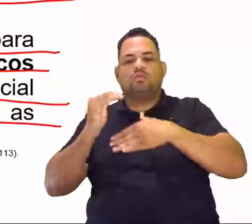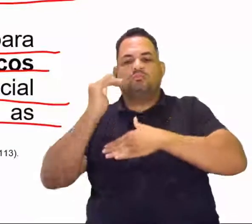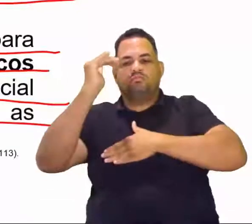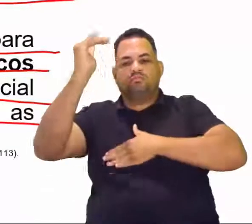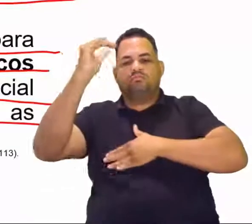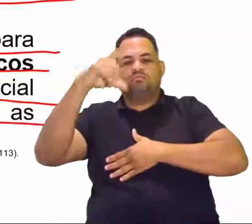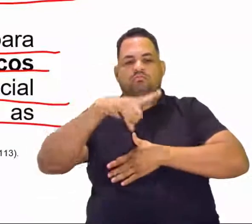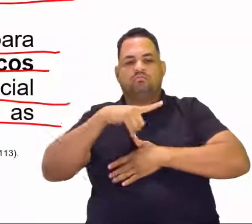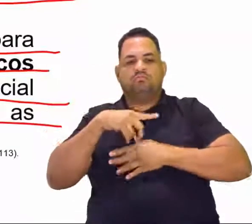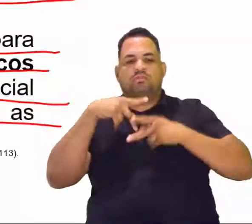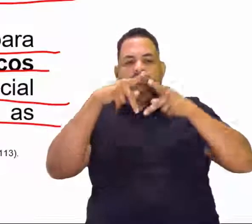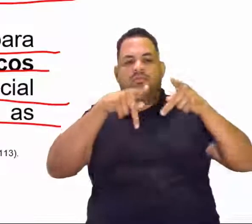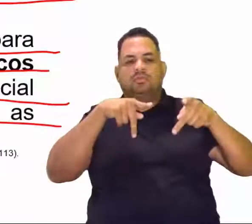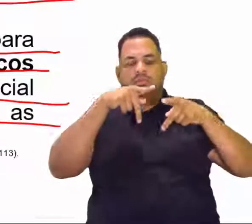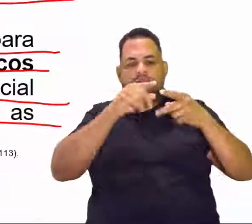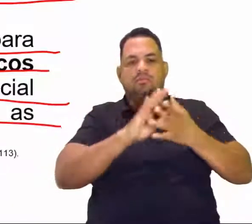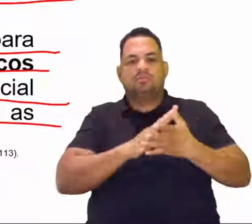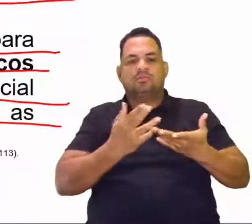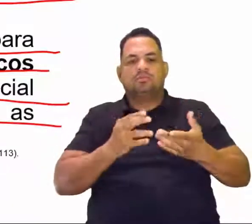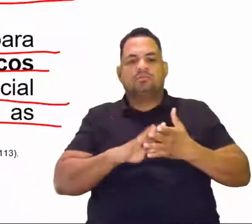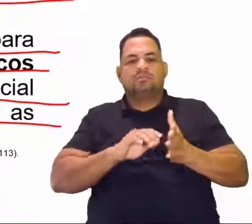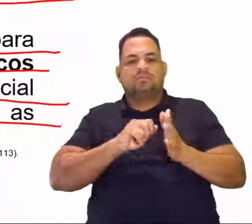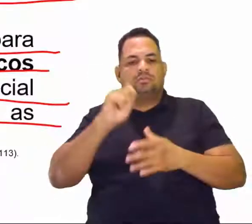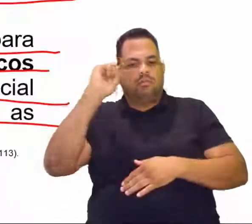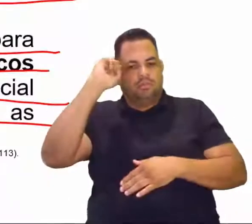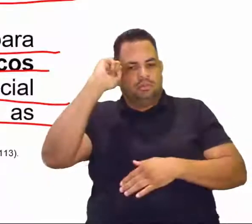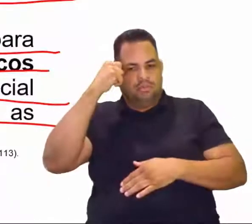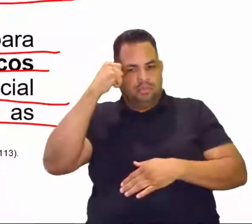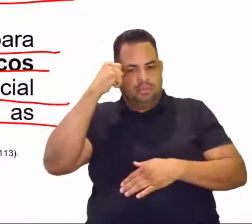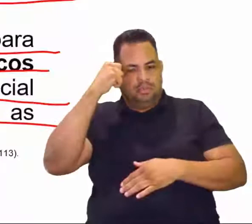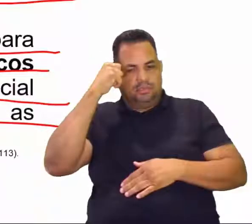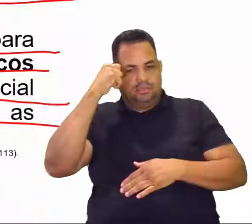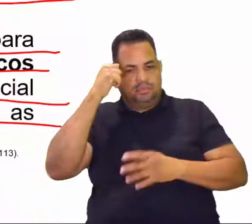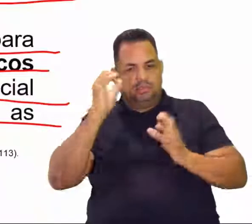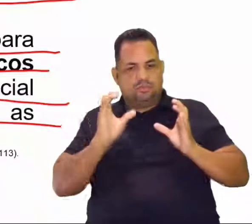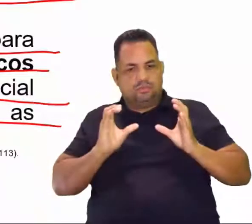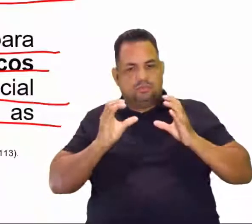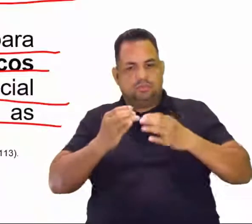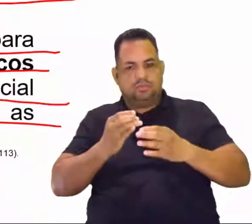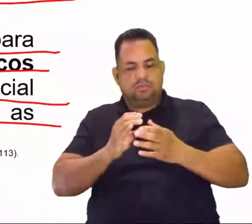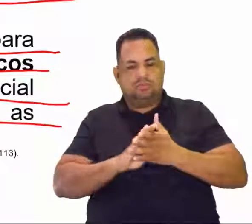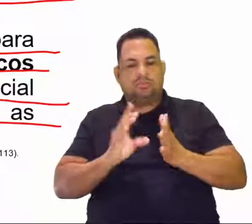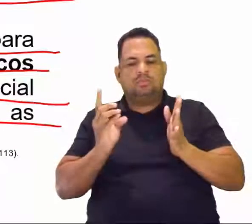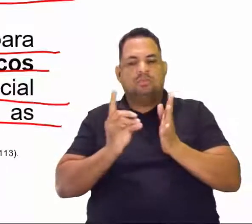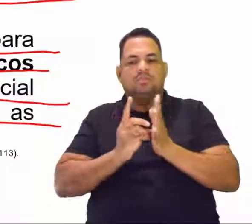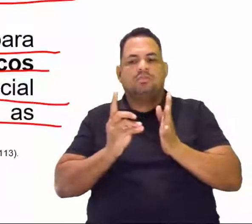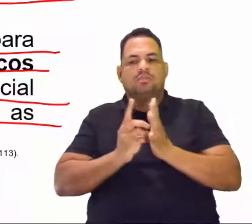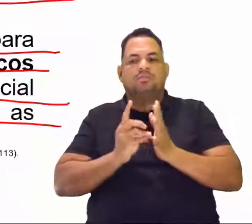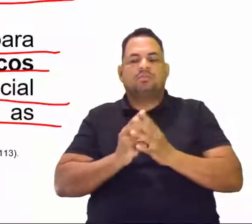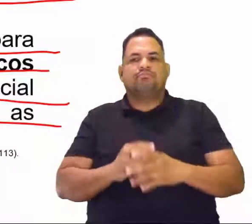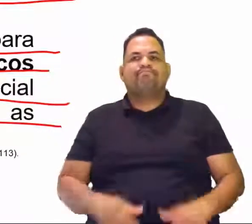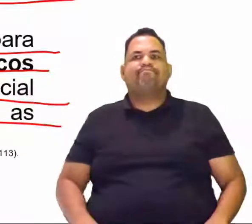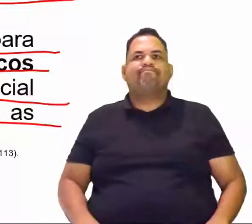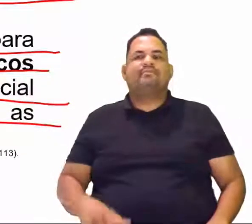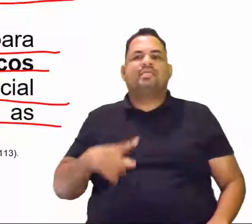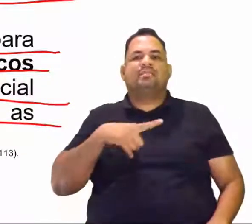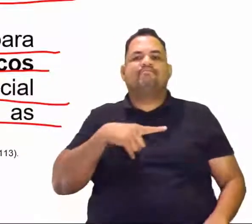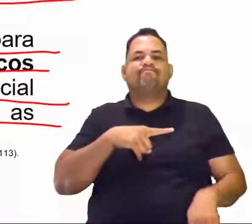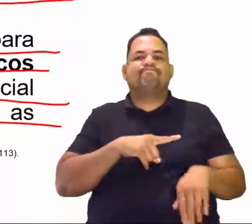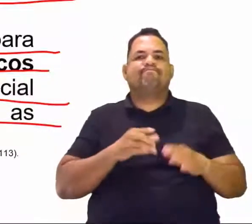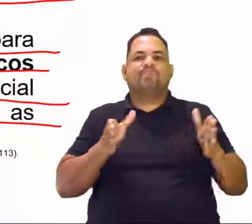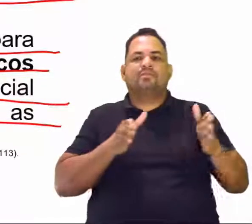elites sobre as populações dominadas negras e indígenas teve um tempo que perguntaram seguinte